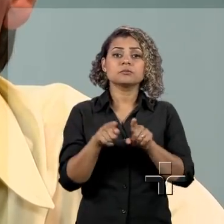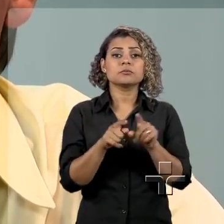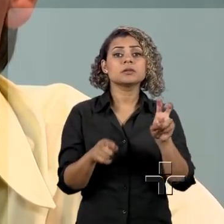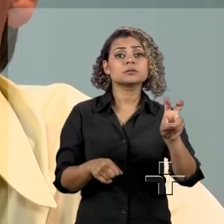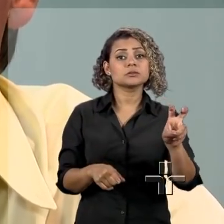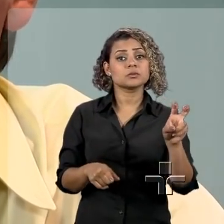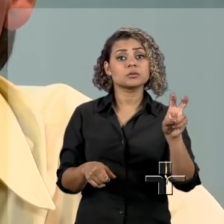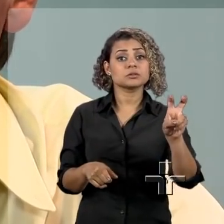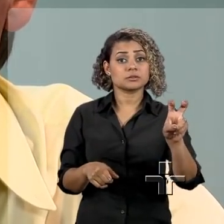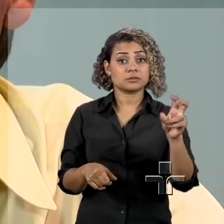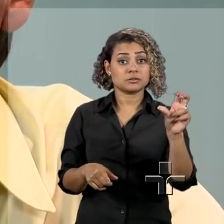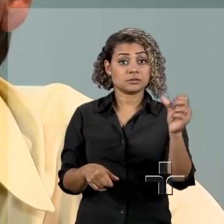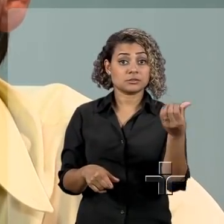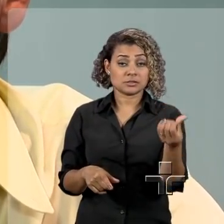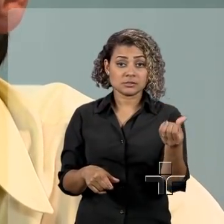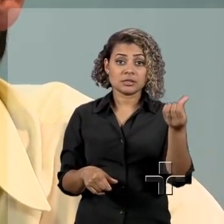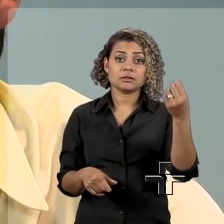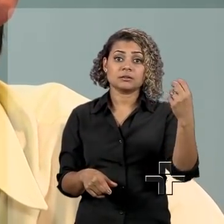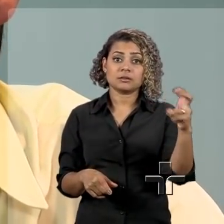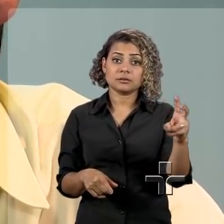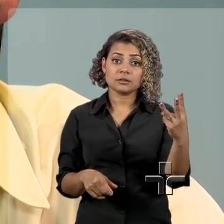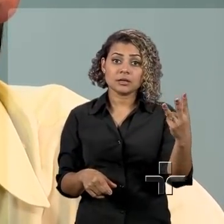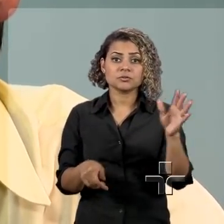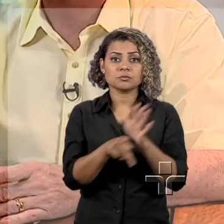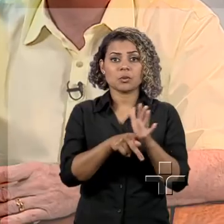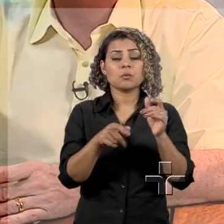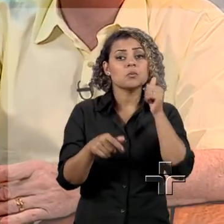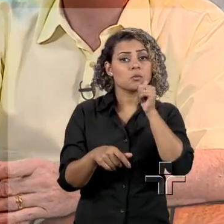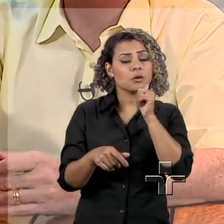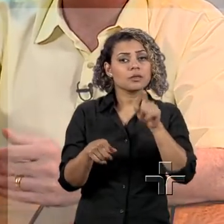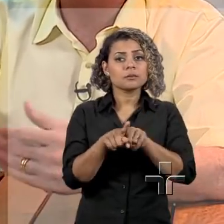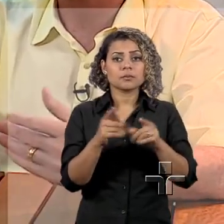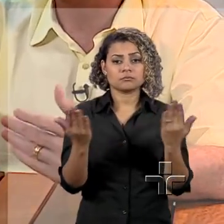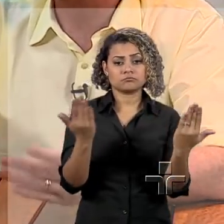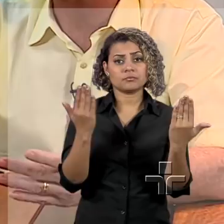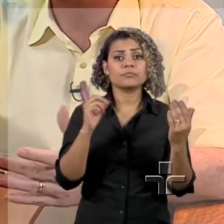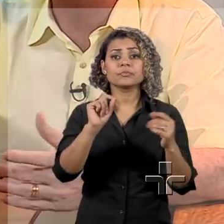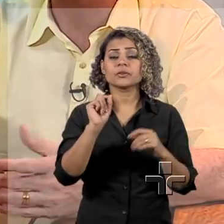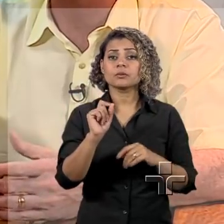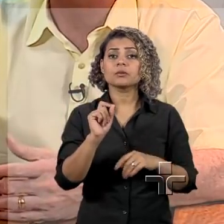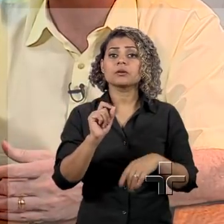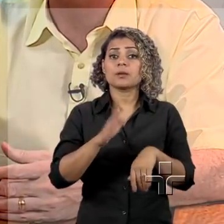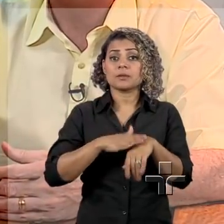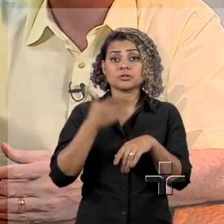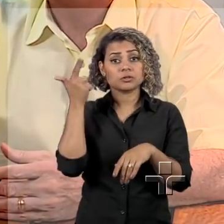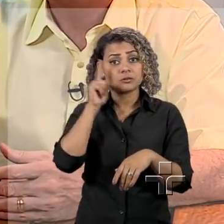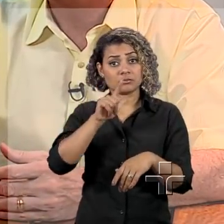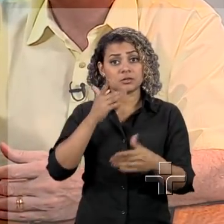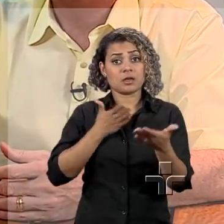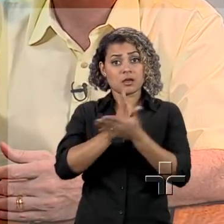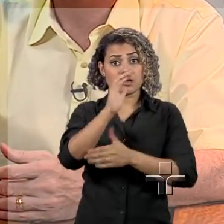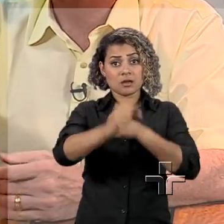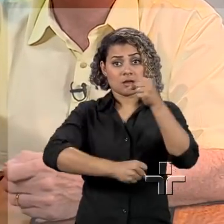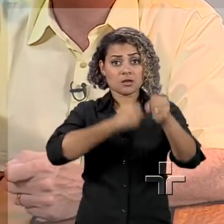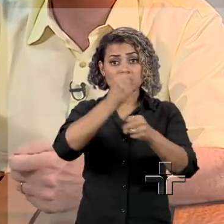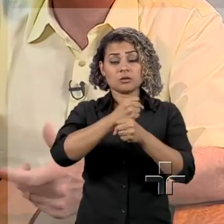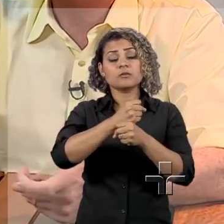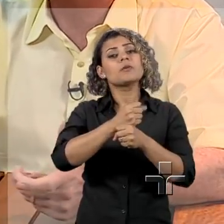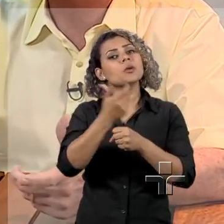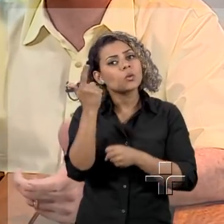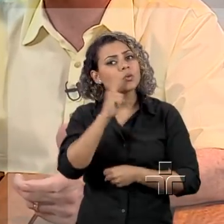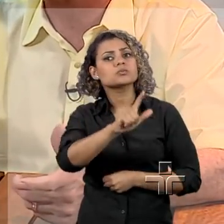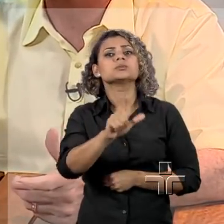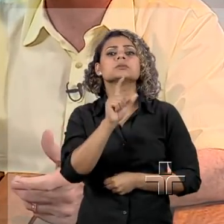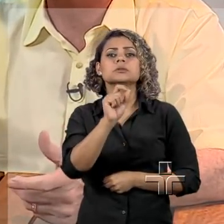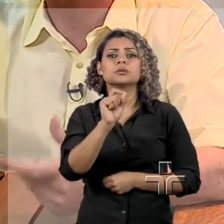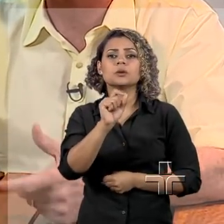o ano nas demais carreiras. Acredito que seja um bom começo para a gente entrar o ano que vem já tendo